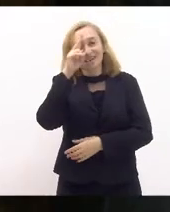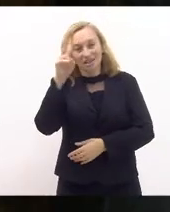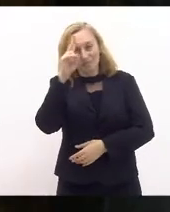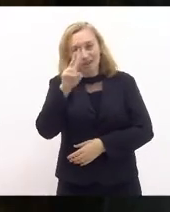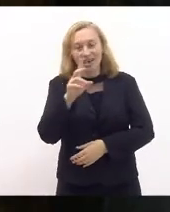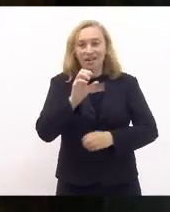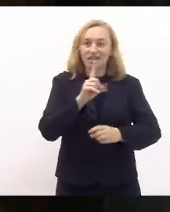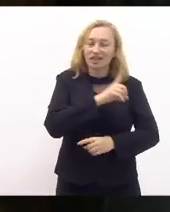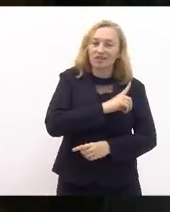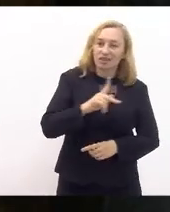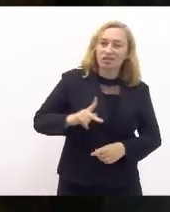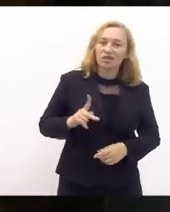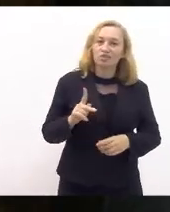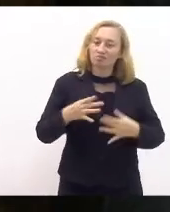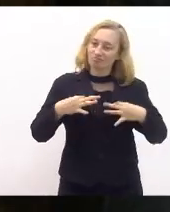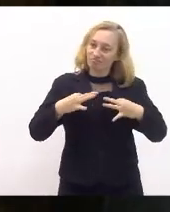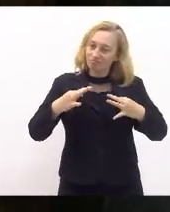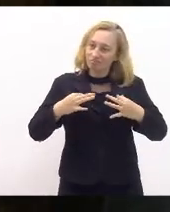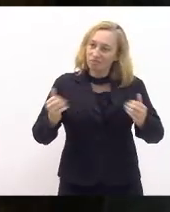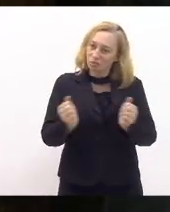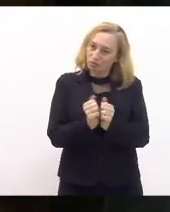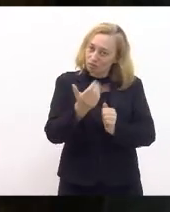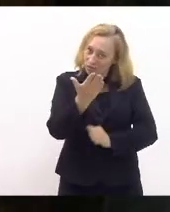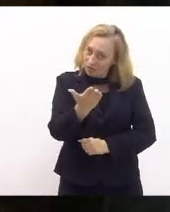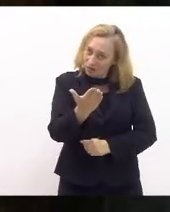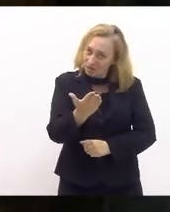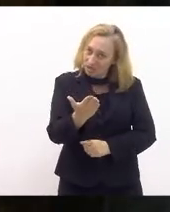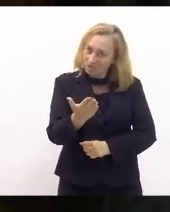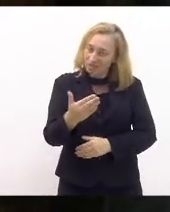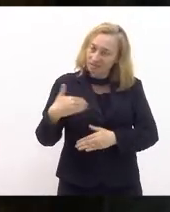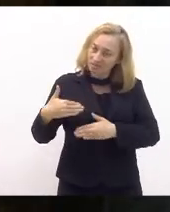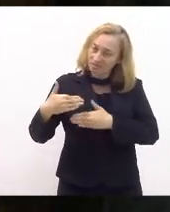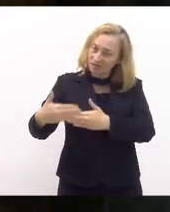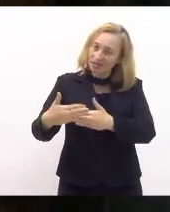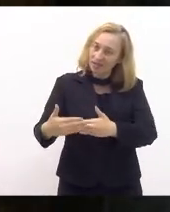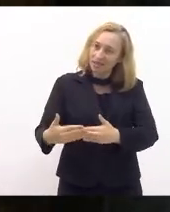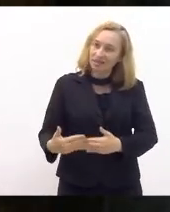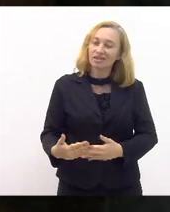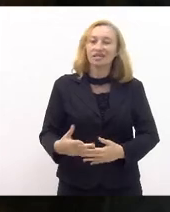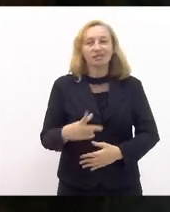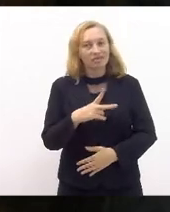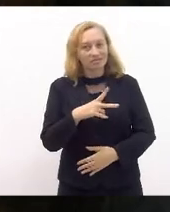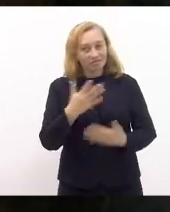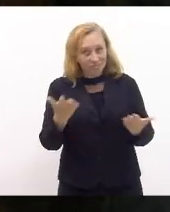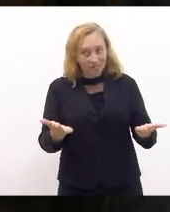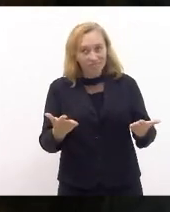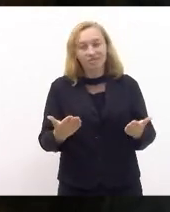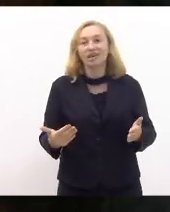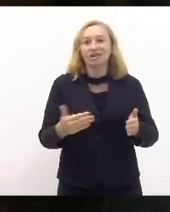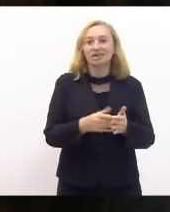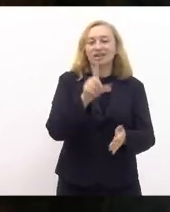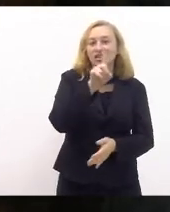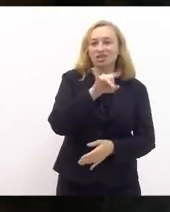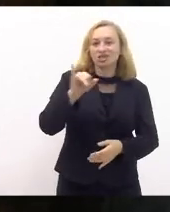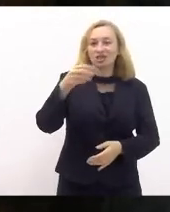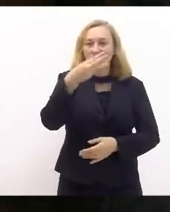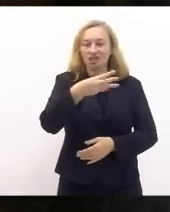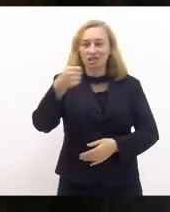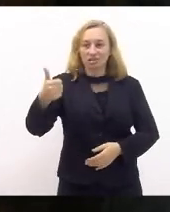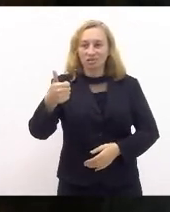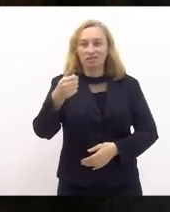Defensoria sempre vai estar à disposição, ao seu lado, aqui na sua trajetória, pelo menos aqui pessoalmente, até dia 31 de